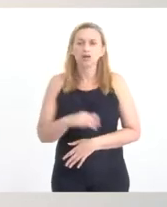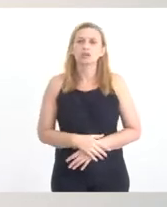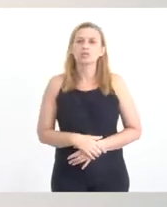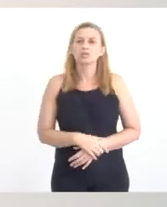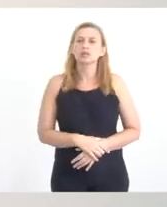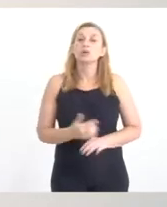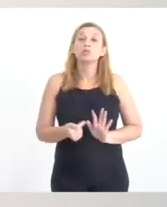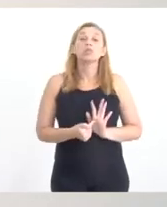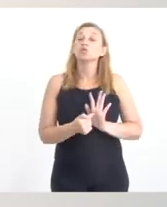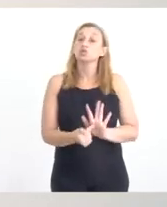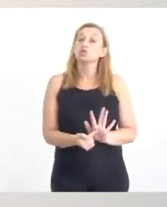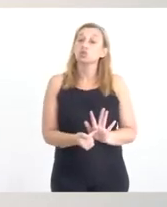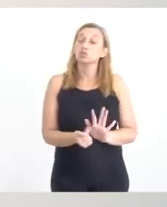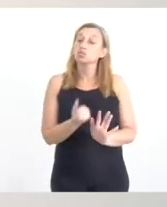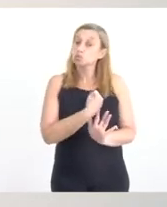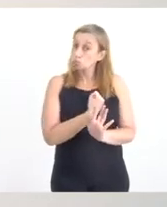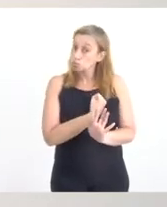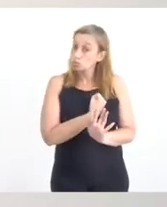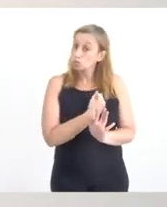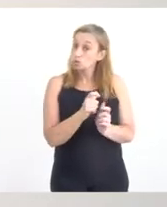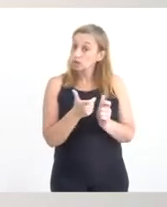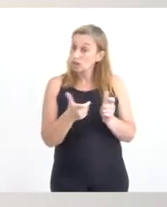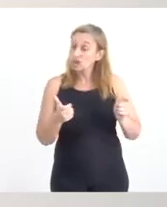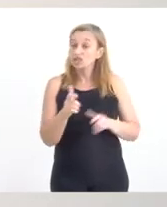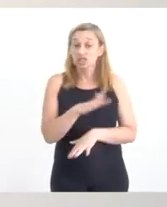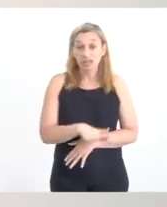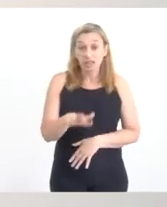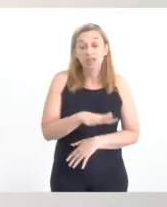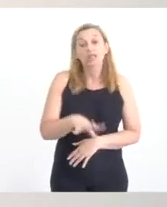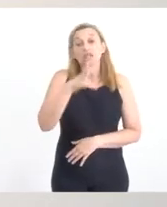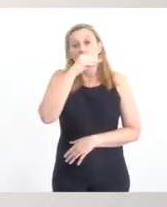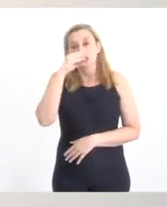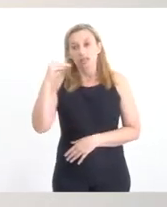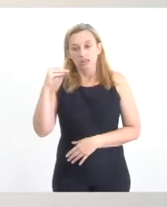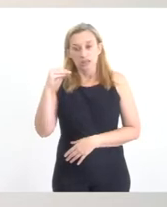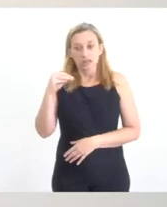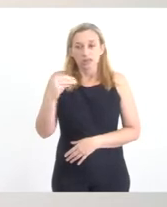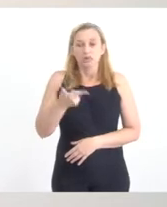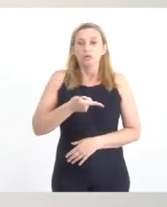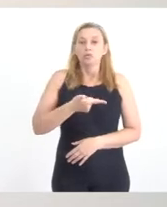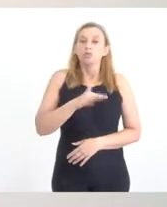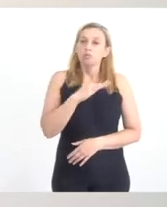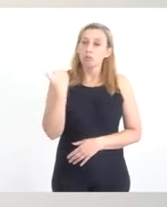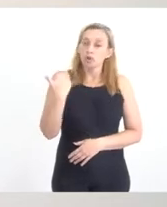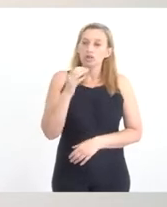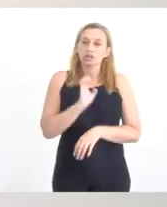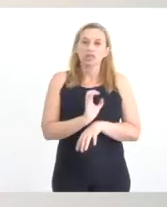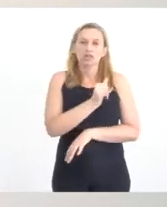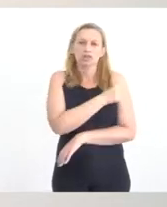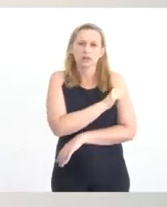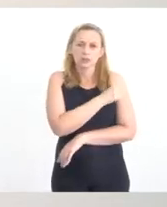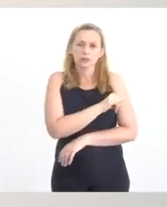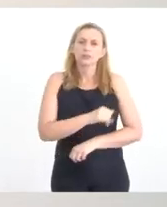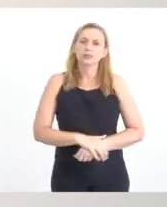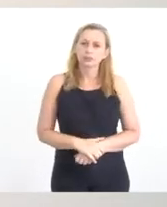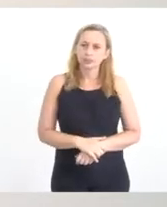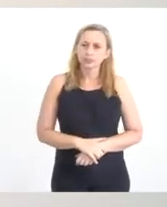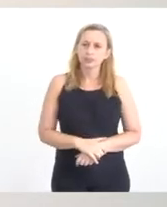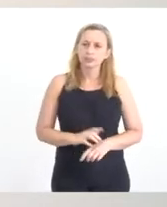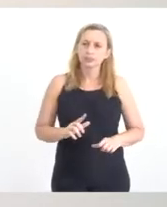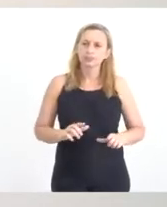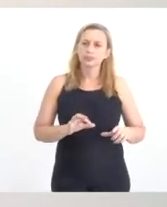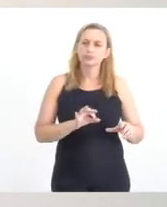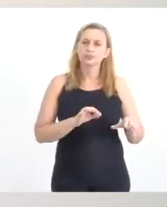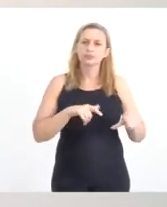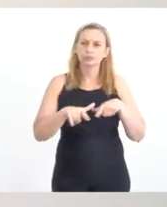e que demonstrou um número elevado de crianças e adolescentes assassinadas no estado do Rio de Janeiro em